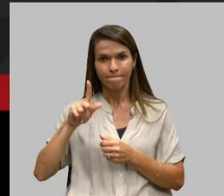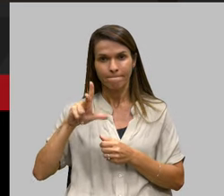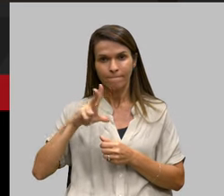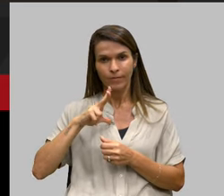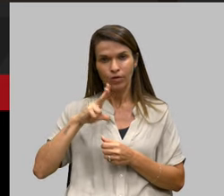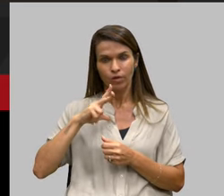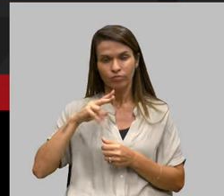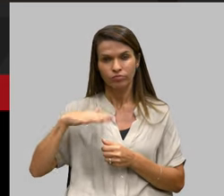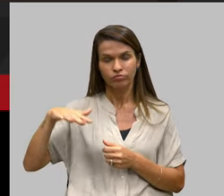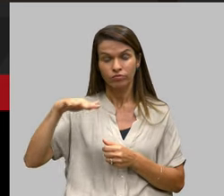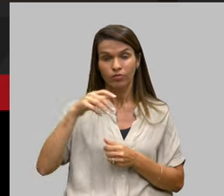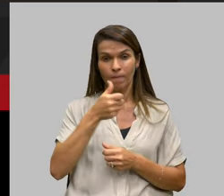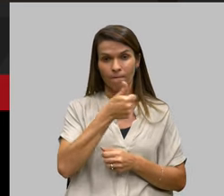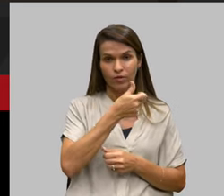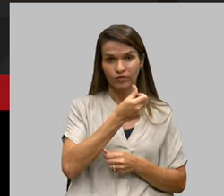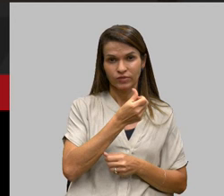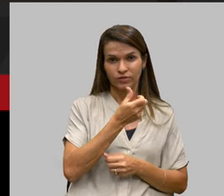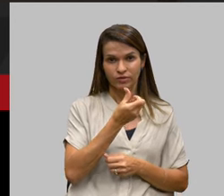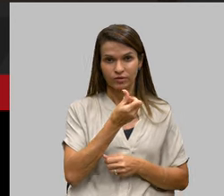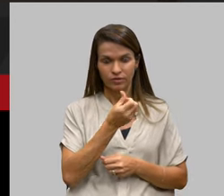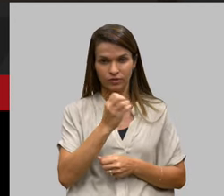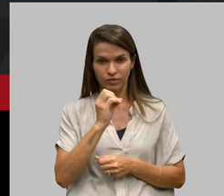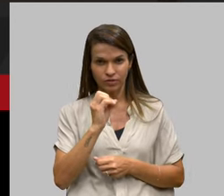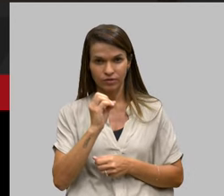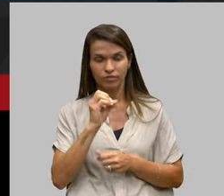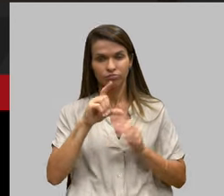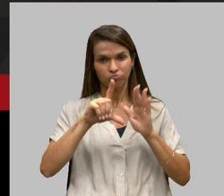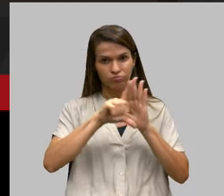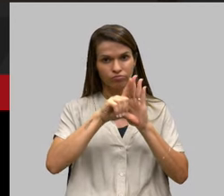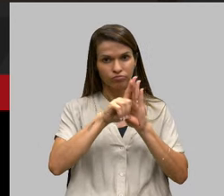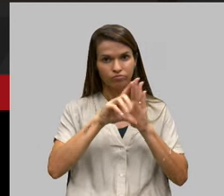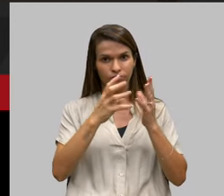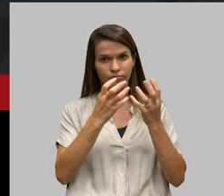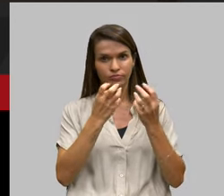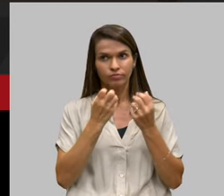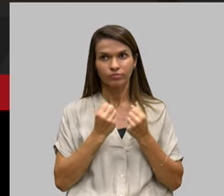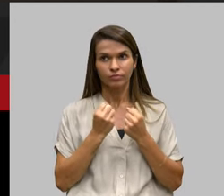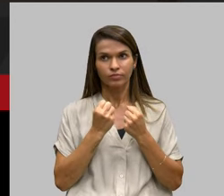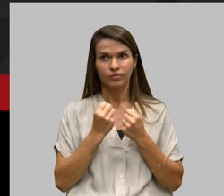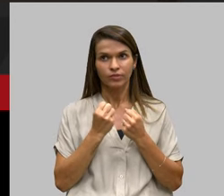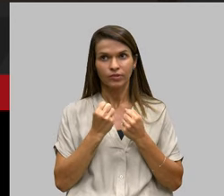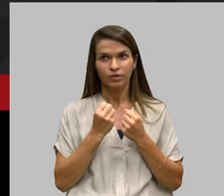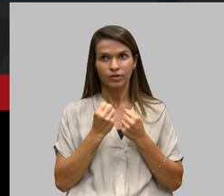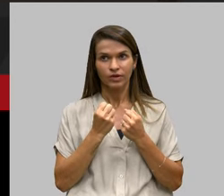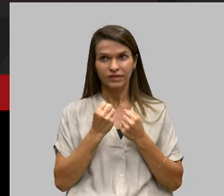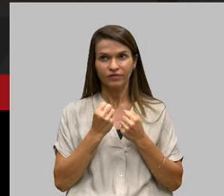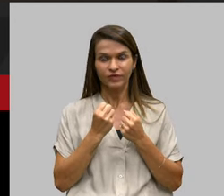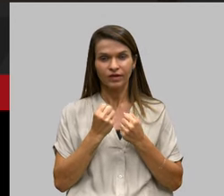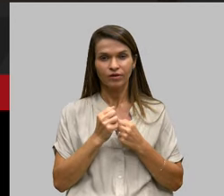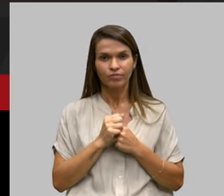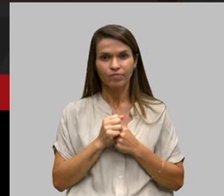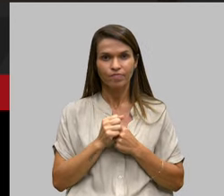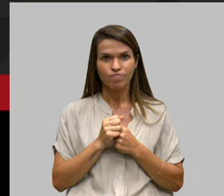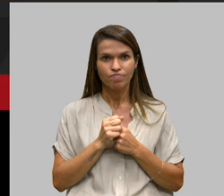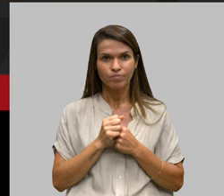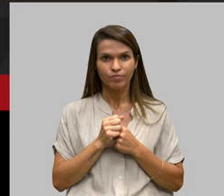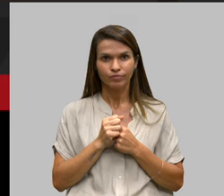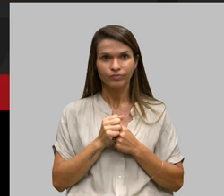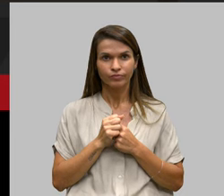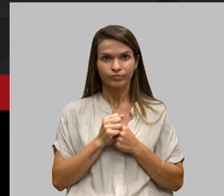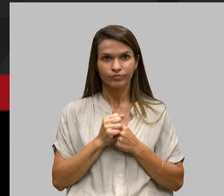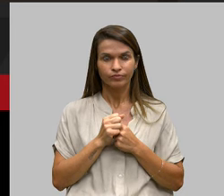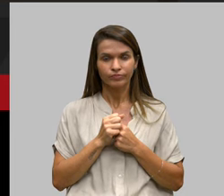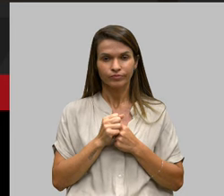1960 ao unificar a legislação do regime Geral de previdência social a lei diz olha aqueles